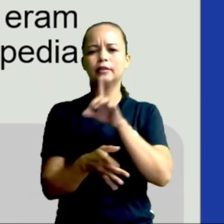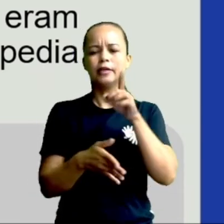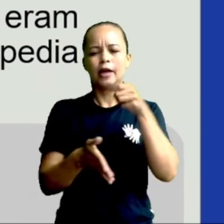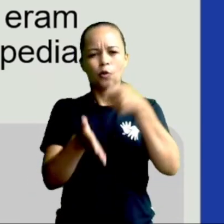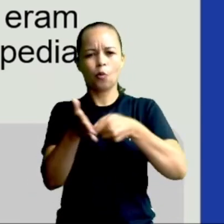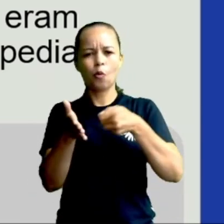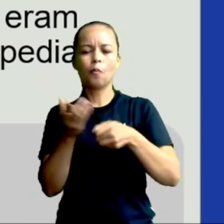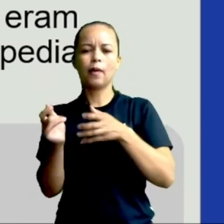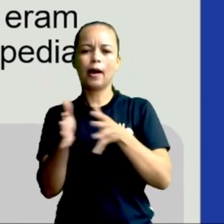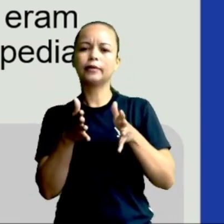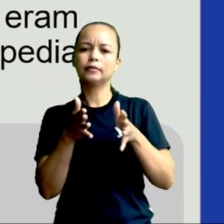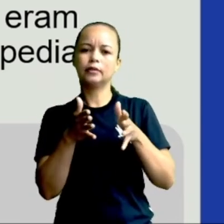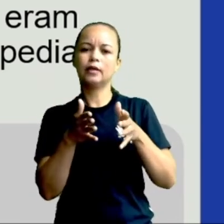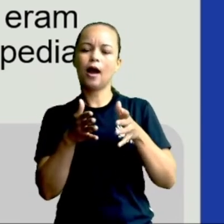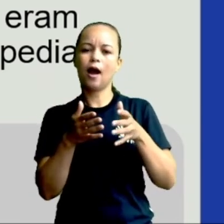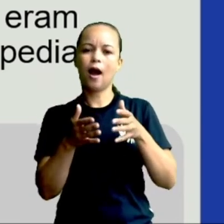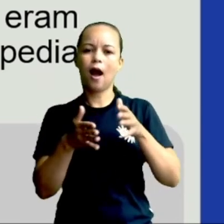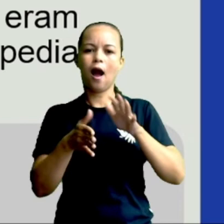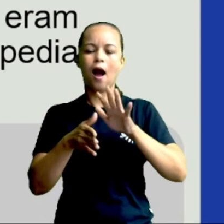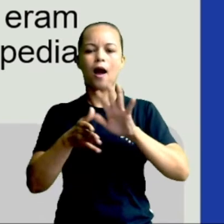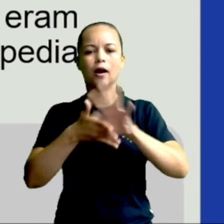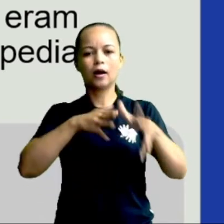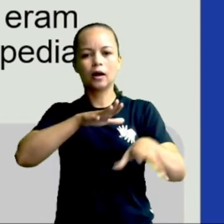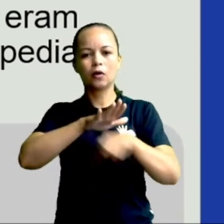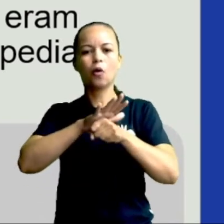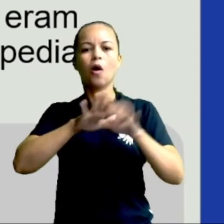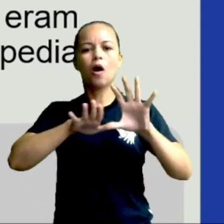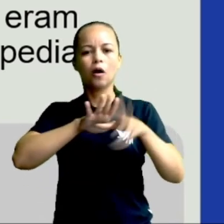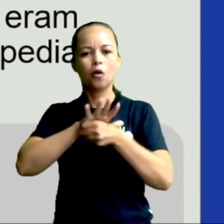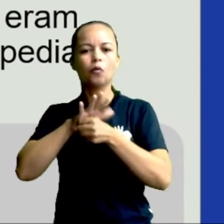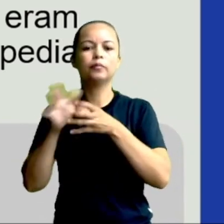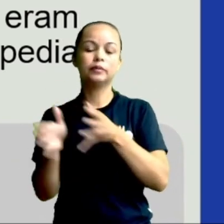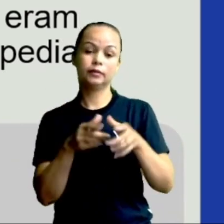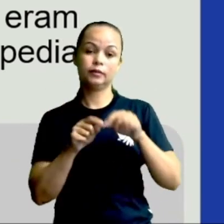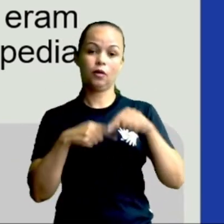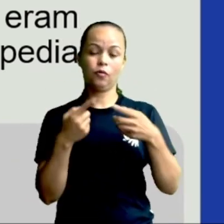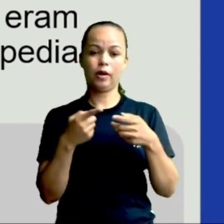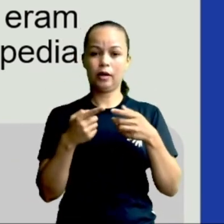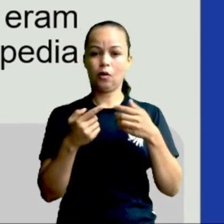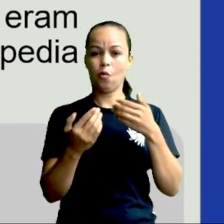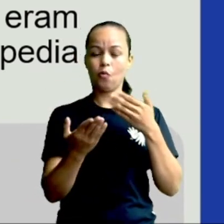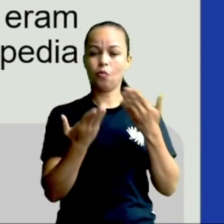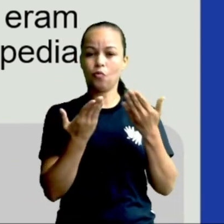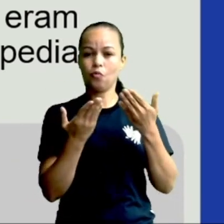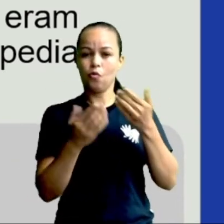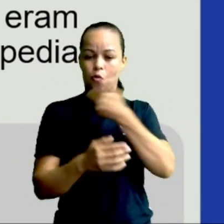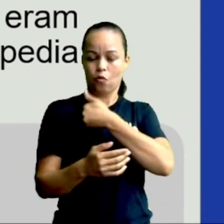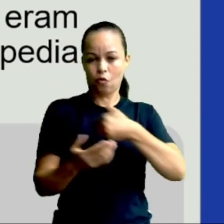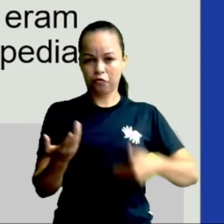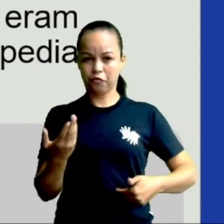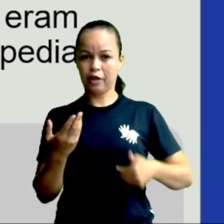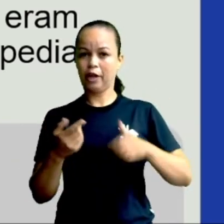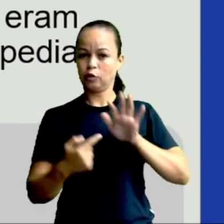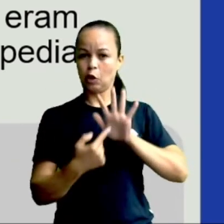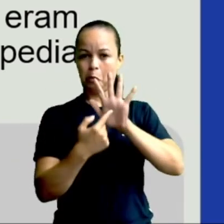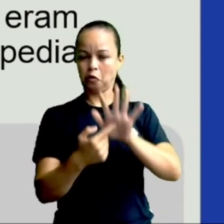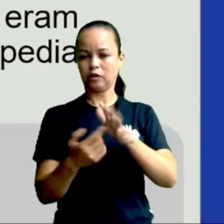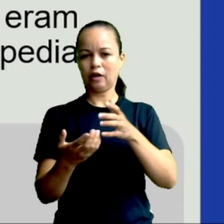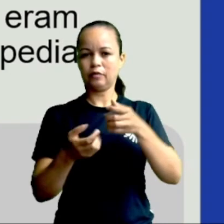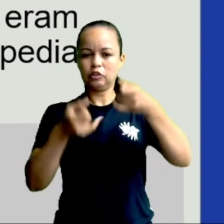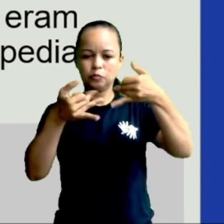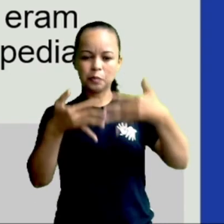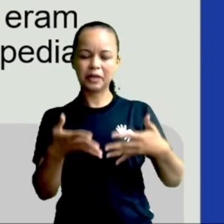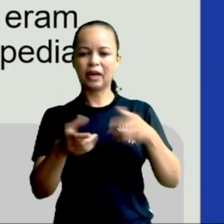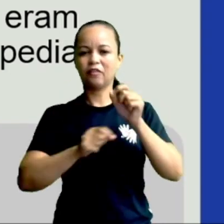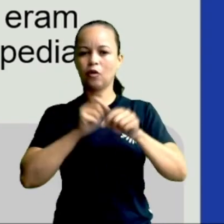combate transparente à corrupção, porque não foi um governo que era transparente, que dizia com que